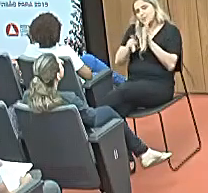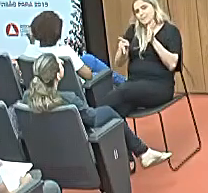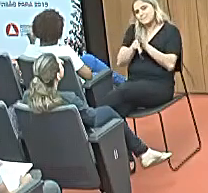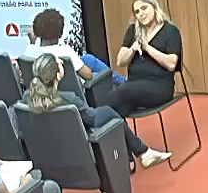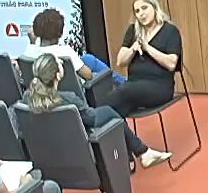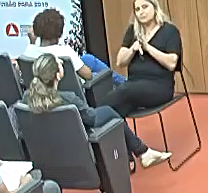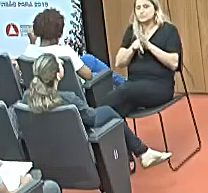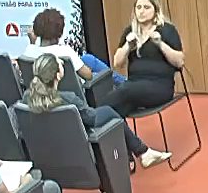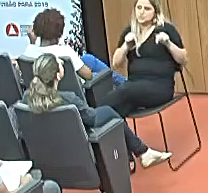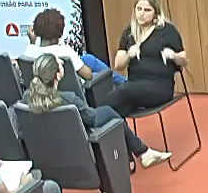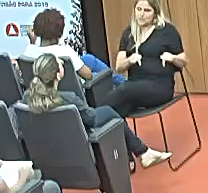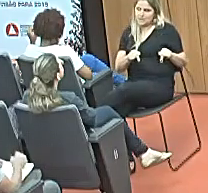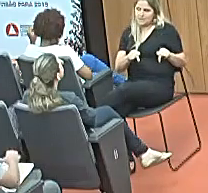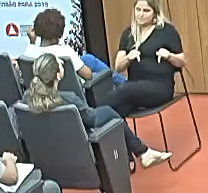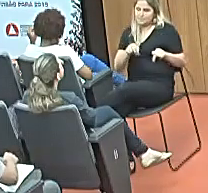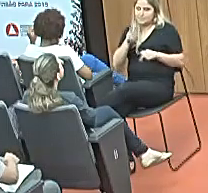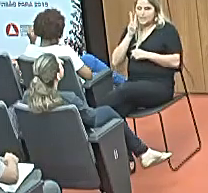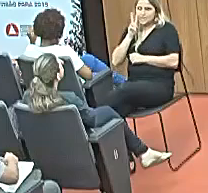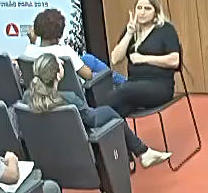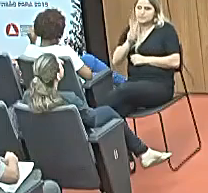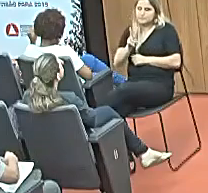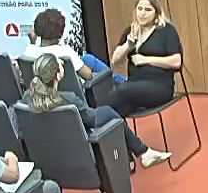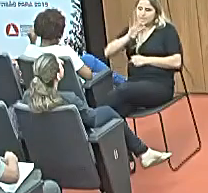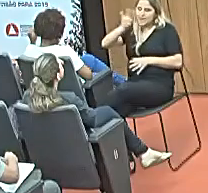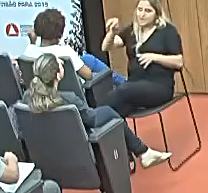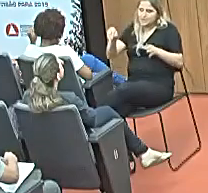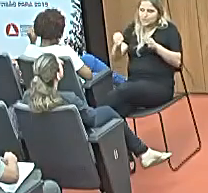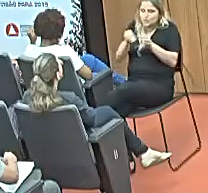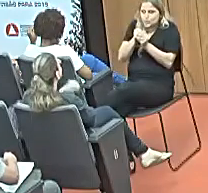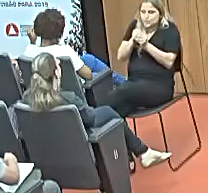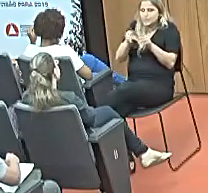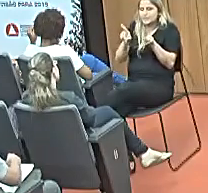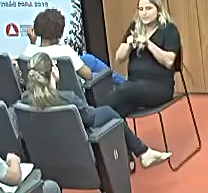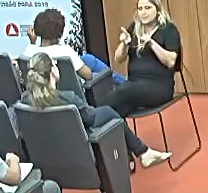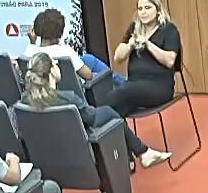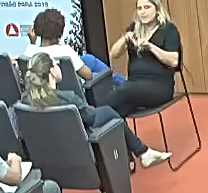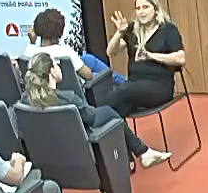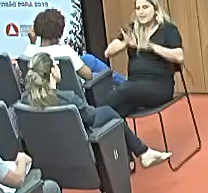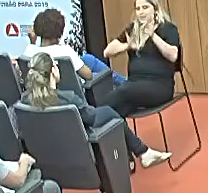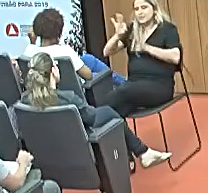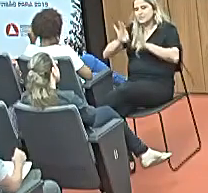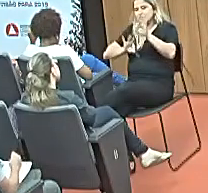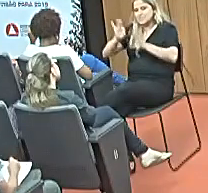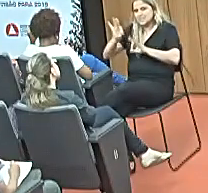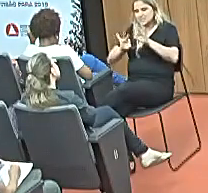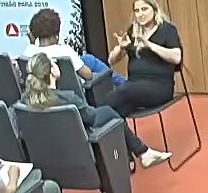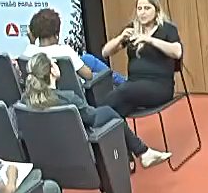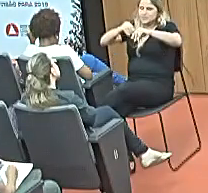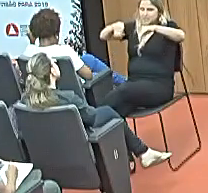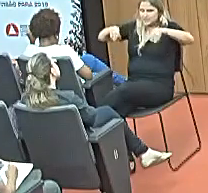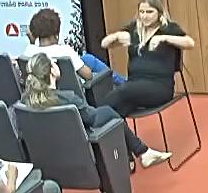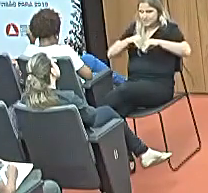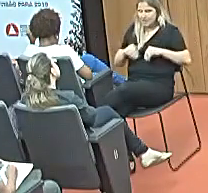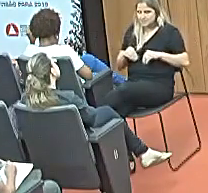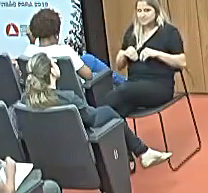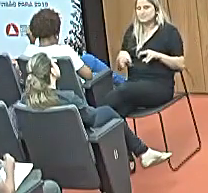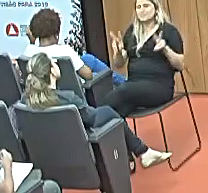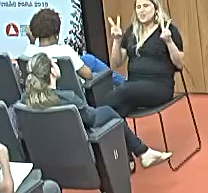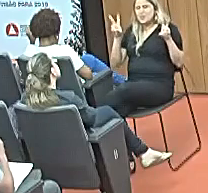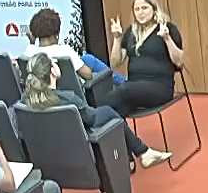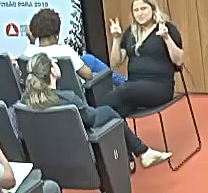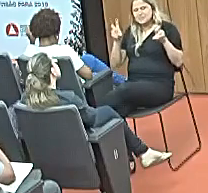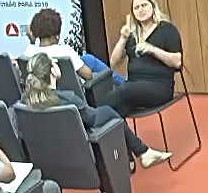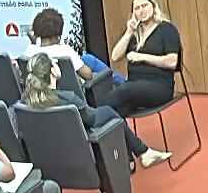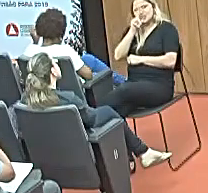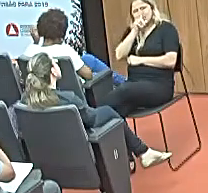além de seu escopo com vistas a incluir a regularização fundiária é um tema também crítico no estado muitas